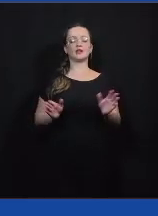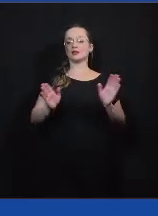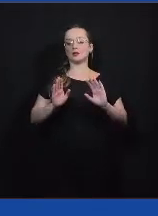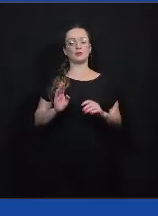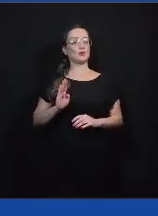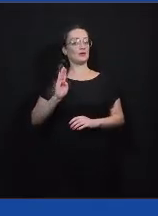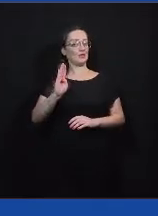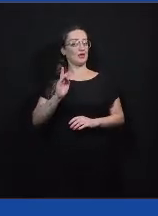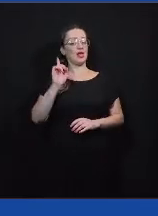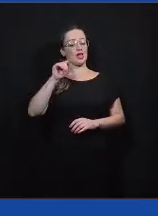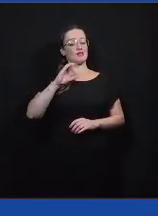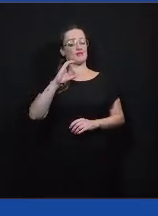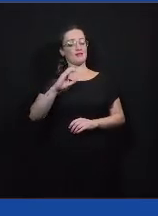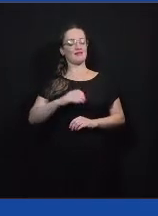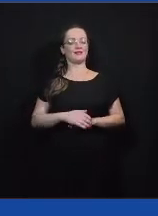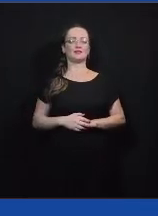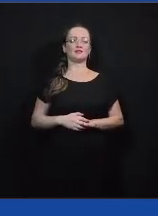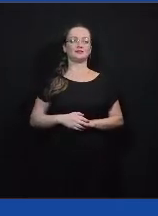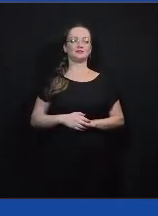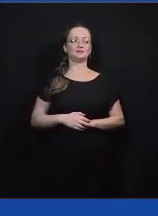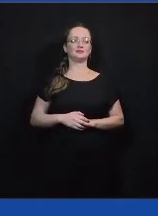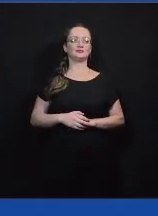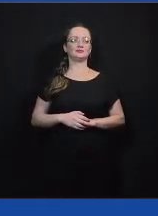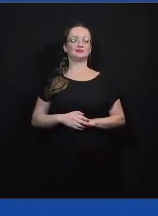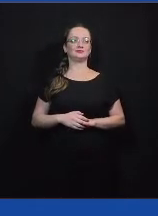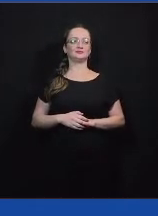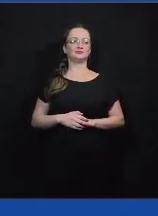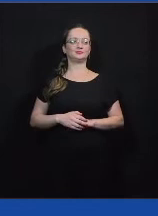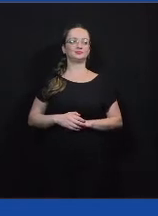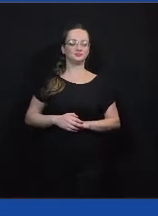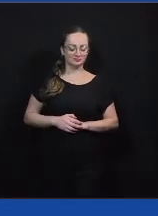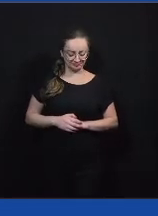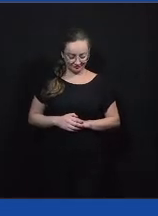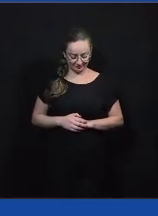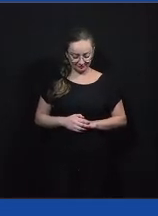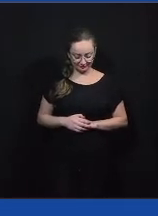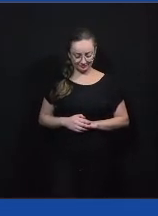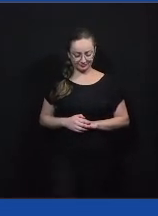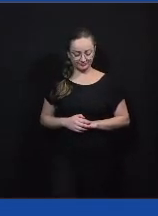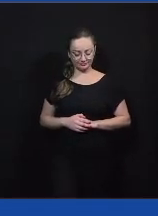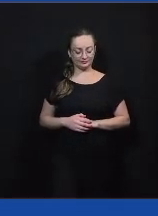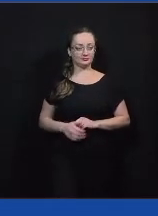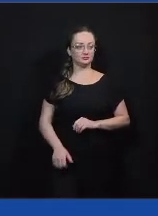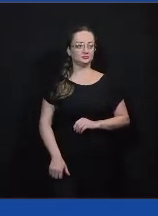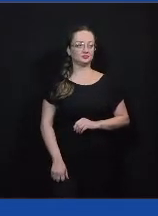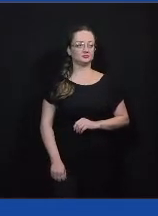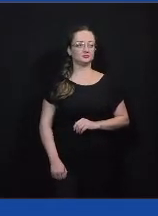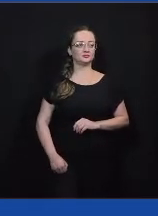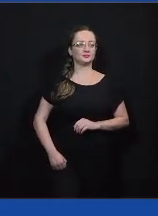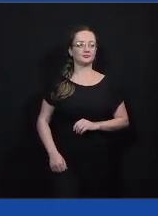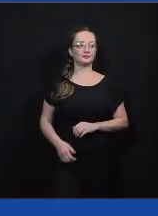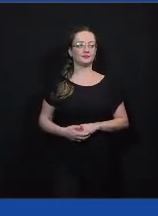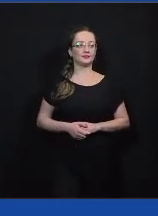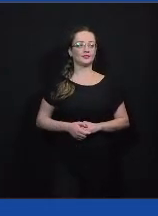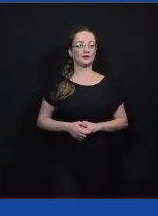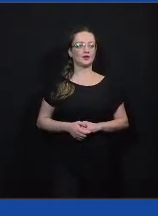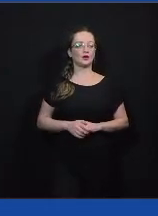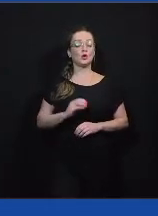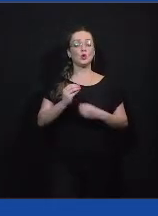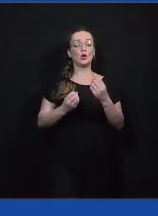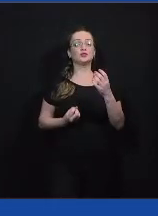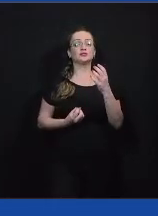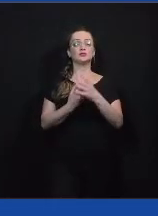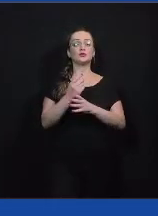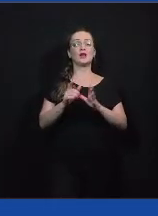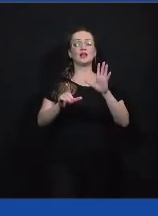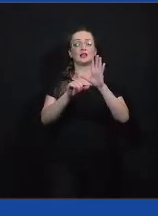Brizola é CD Color e aqui vamos lá para a próxima consolidação da Lei das leis